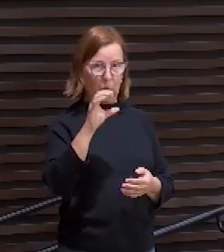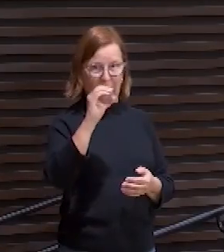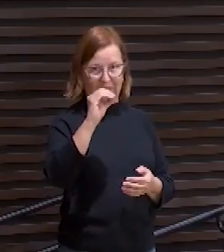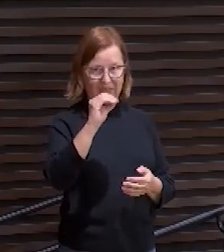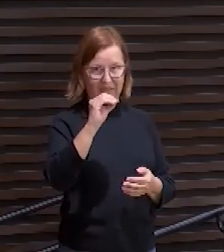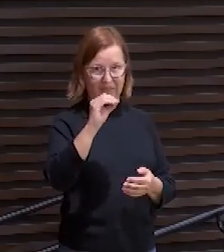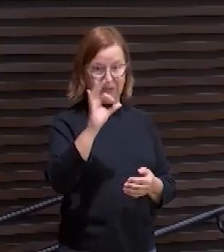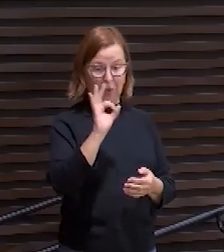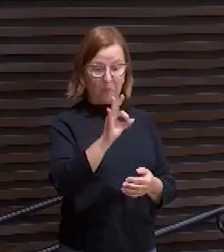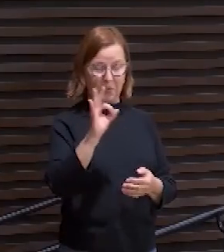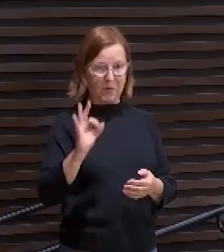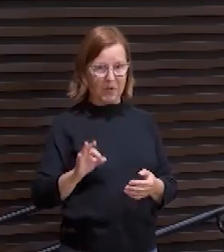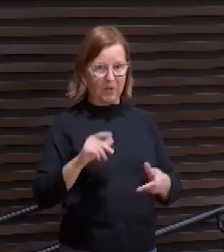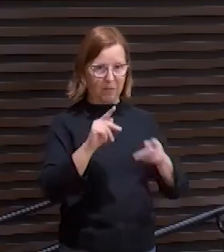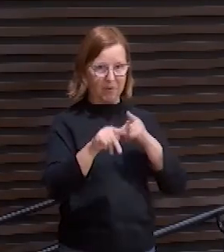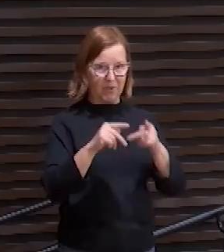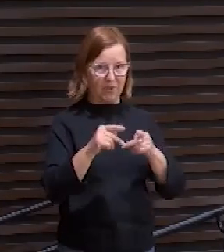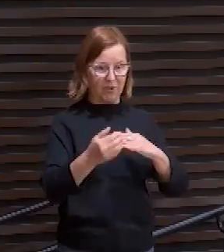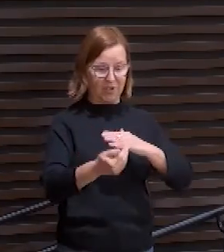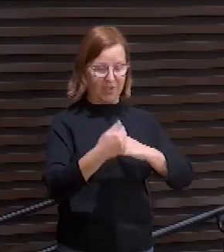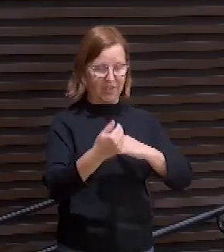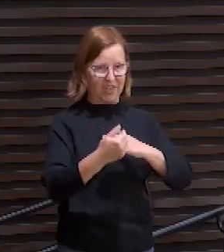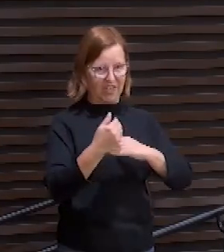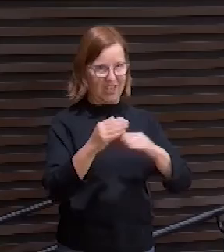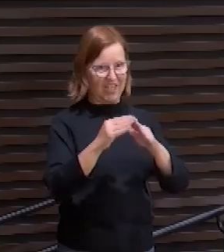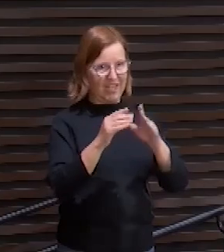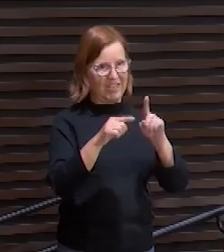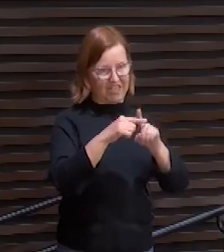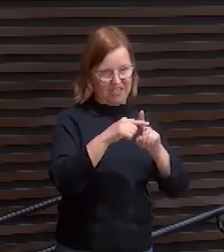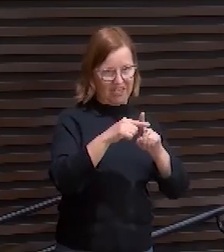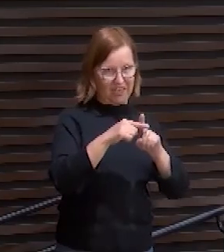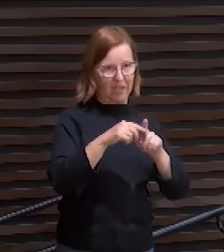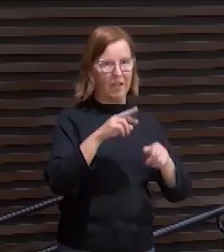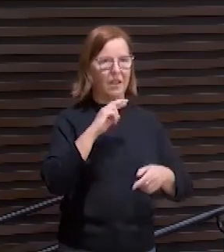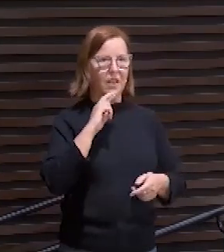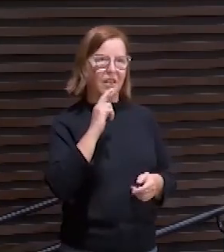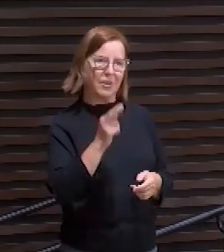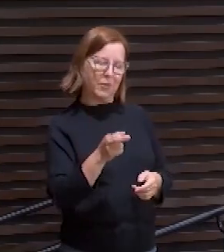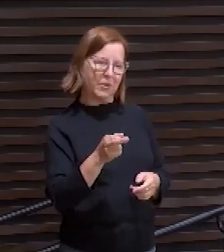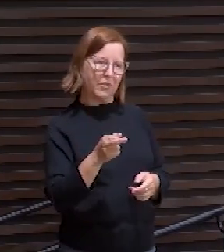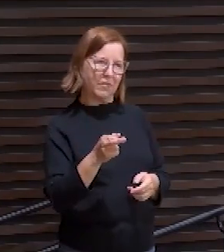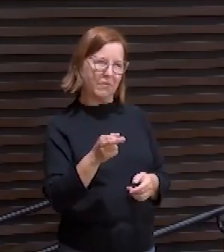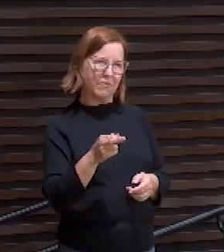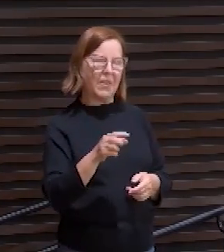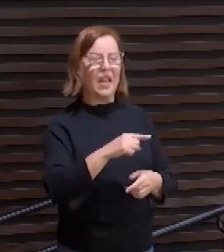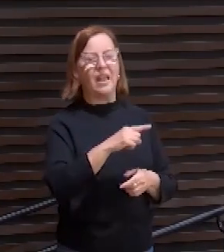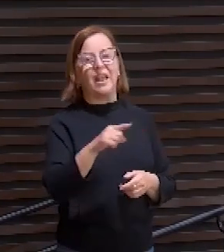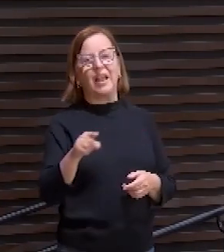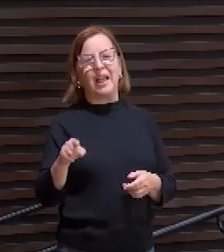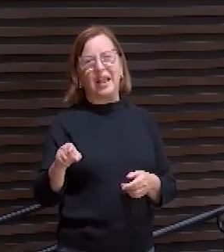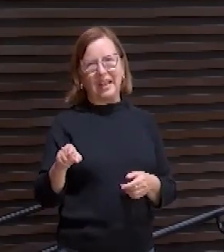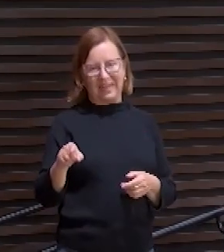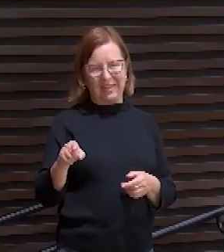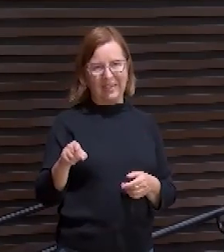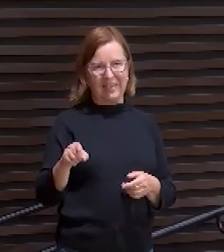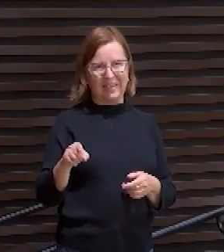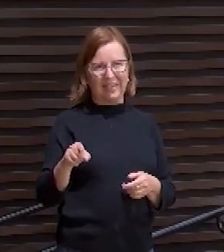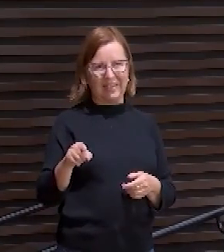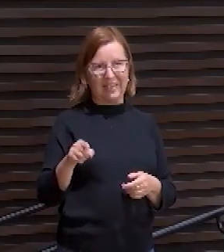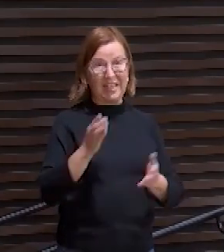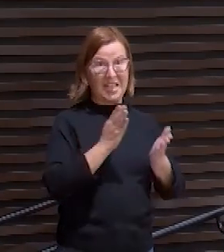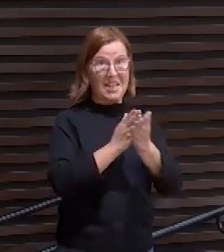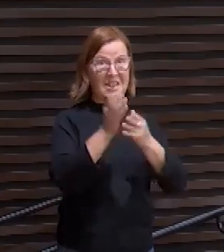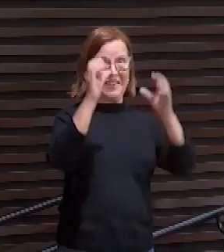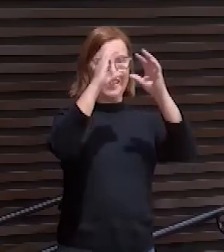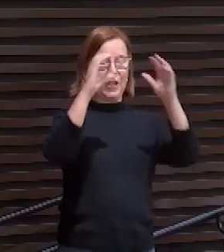80% das pessoas que frequentavam igrejas respondiam que ela deveria entrar no céu